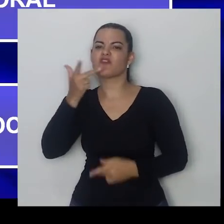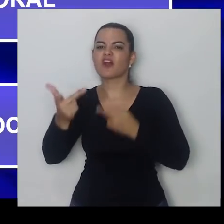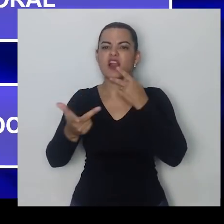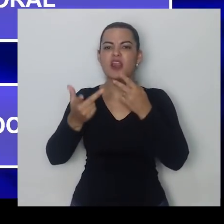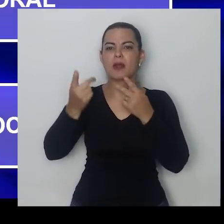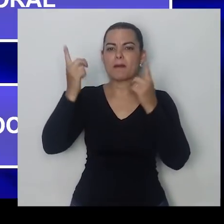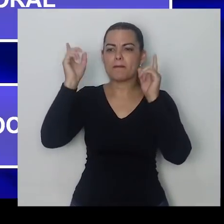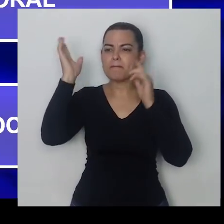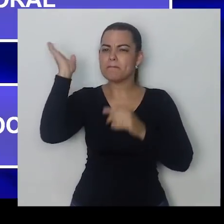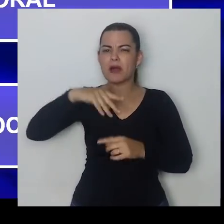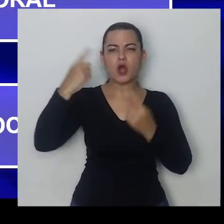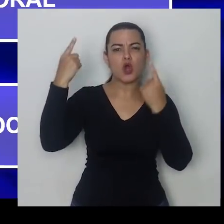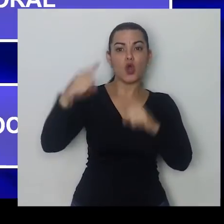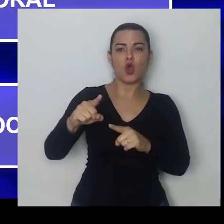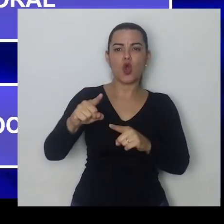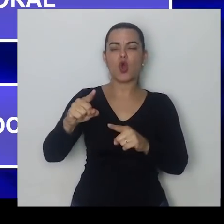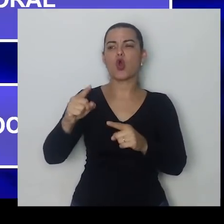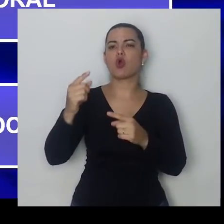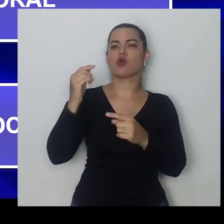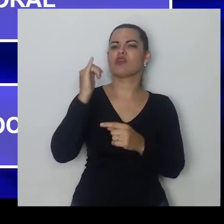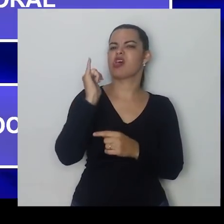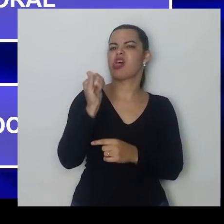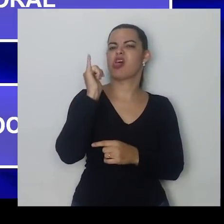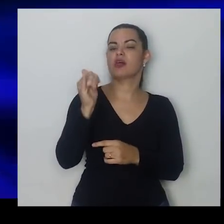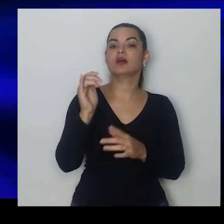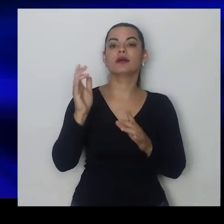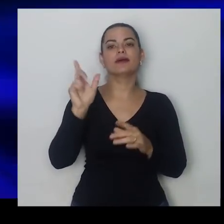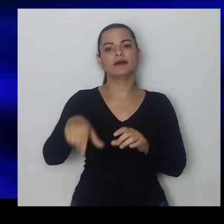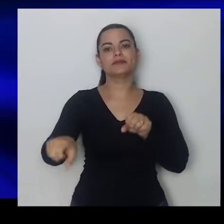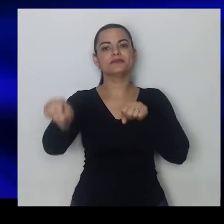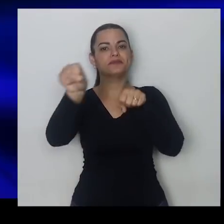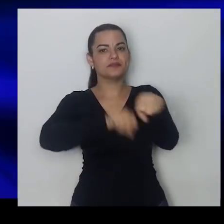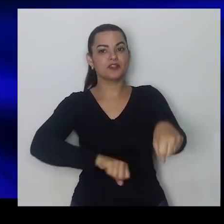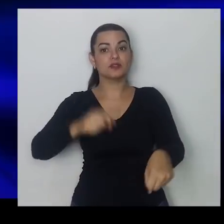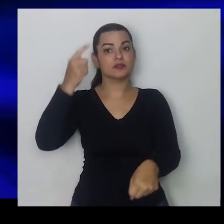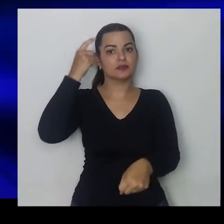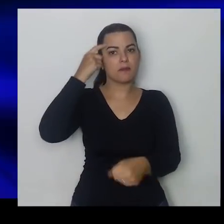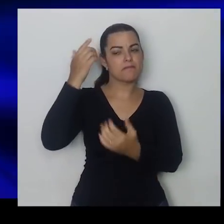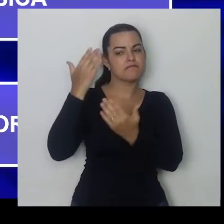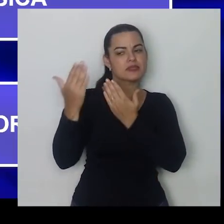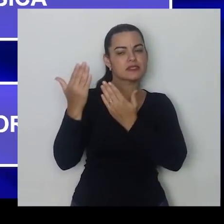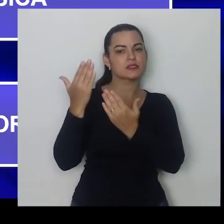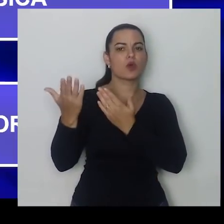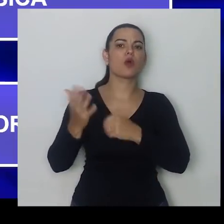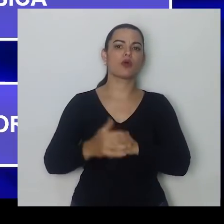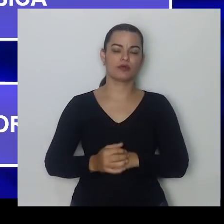e intimidações, nós temos uma violência psicológica.